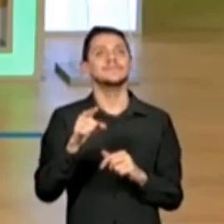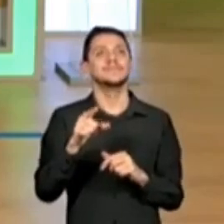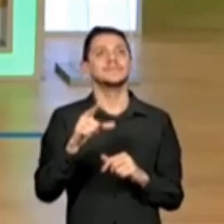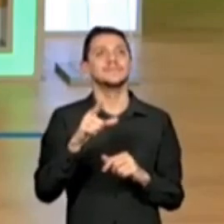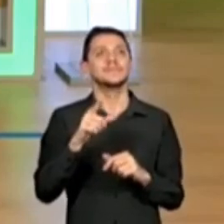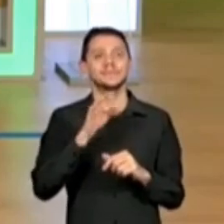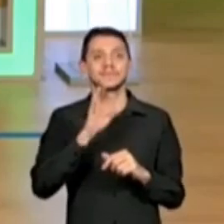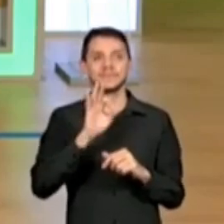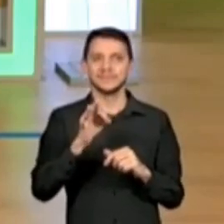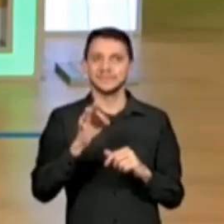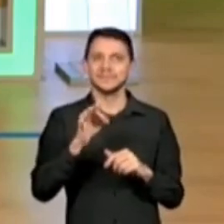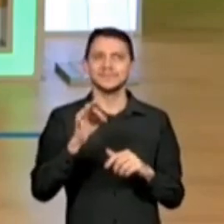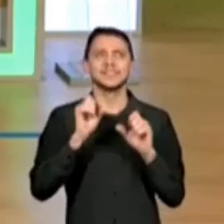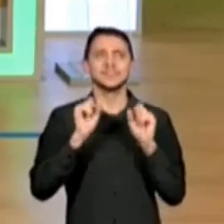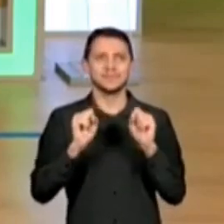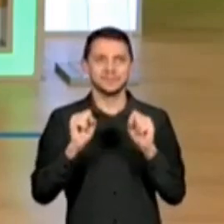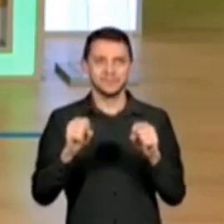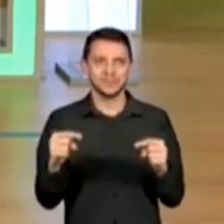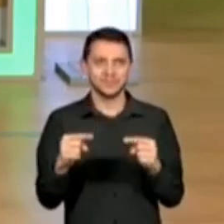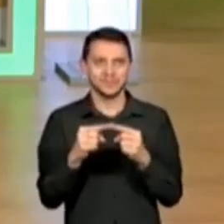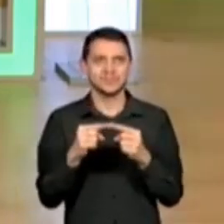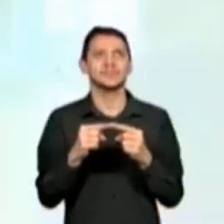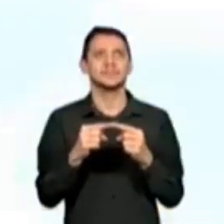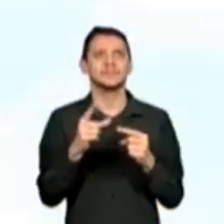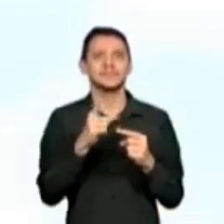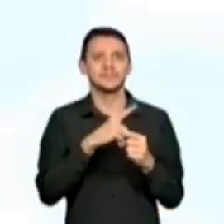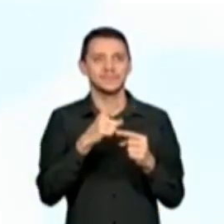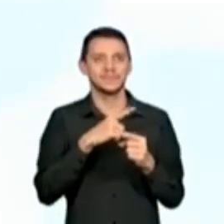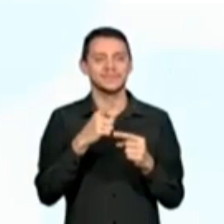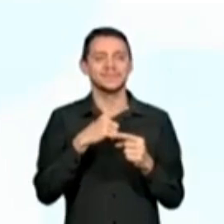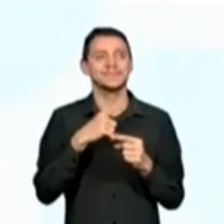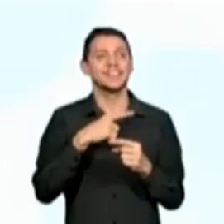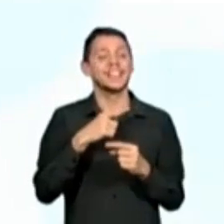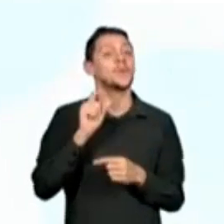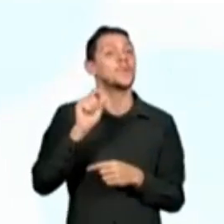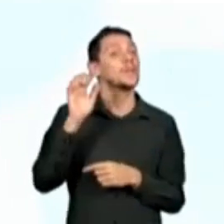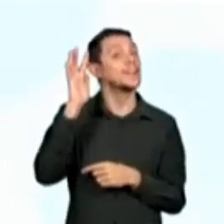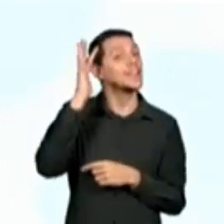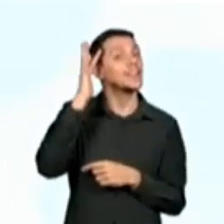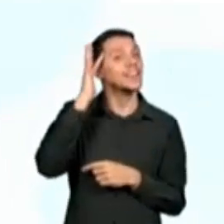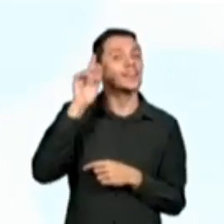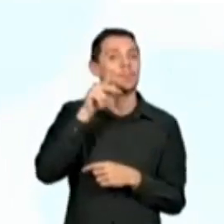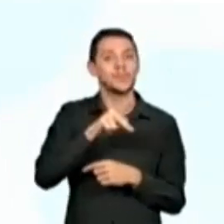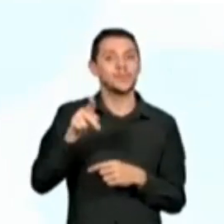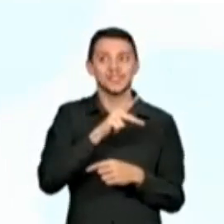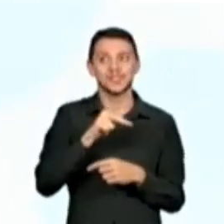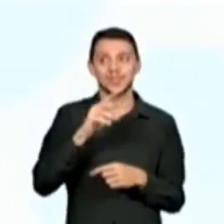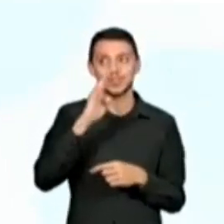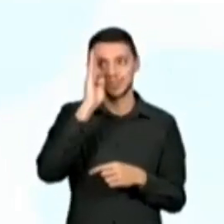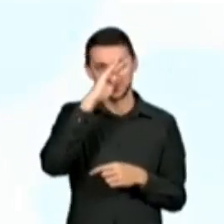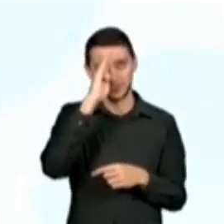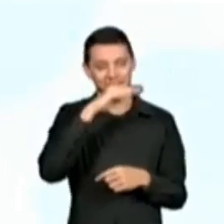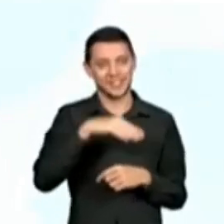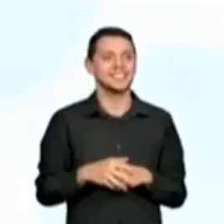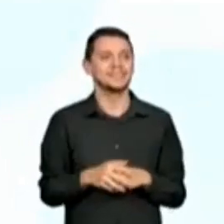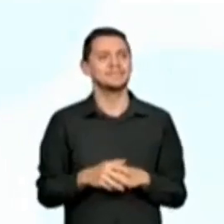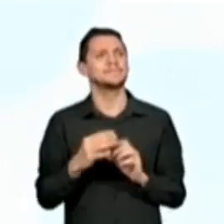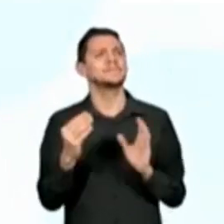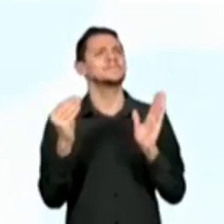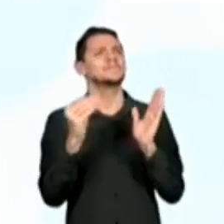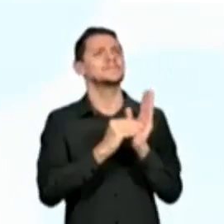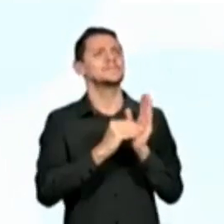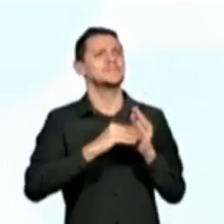É. Gostei. Pode ser? Mas vamos ver o que veio da cabeça do professor Jonas. Ele colocou rolo de